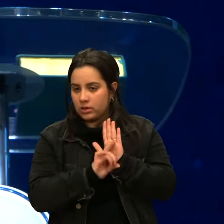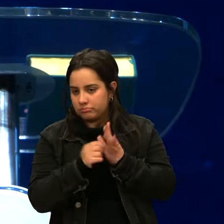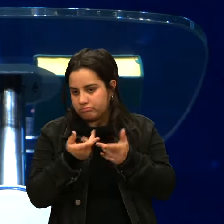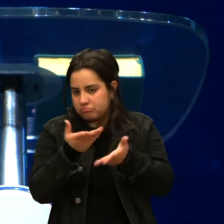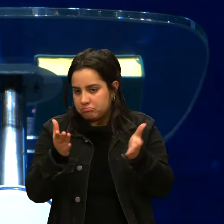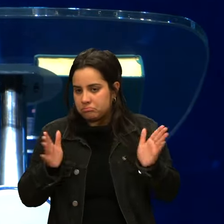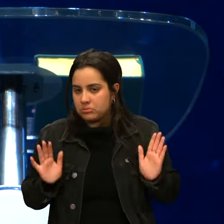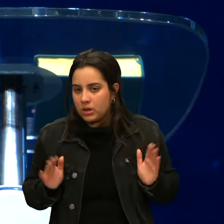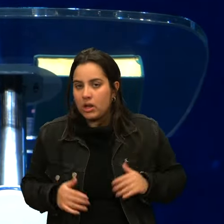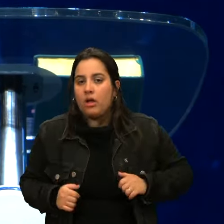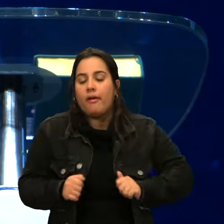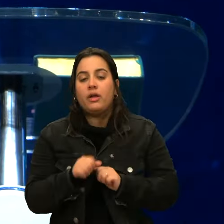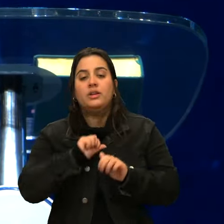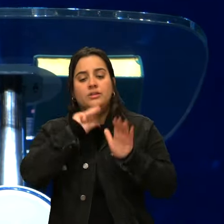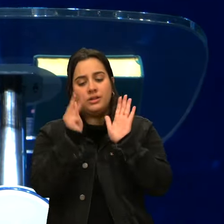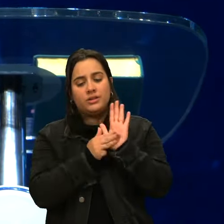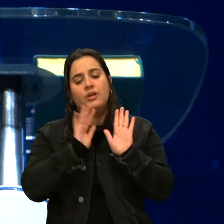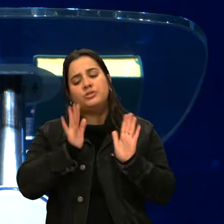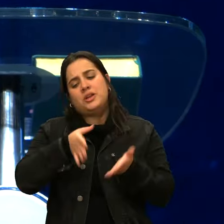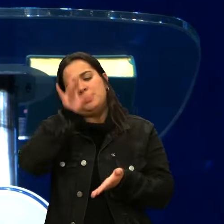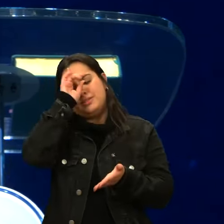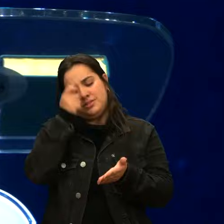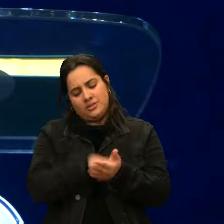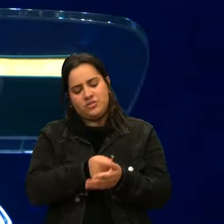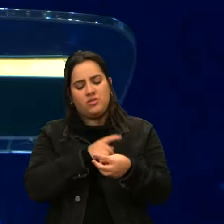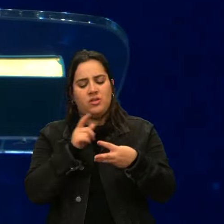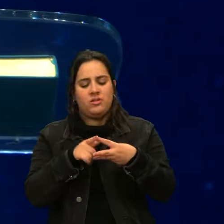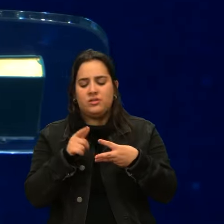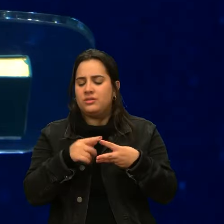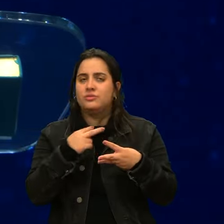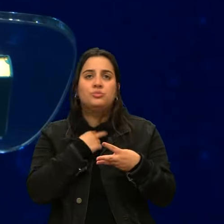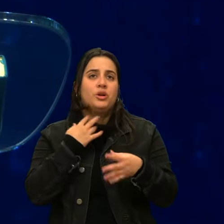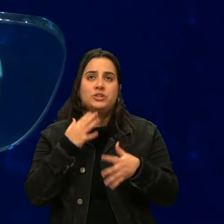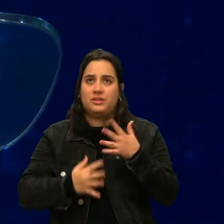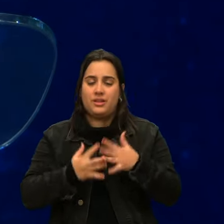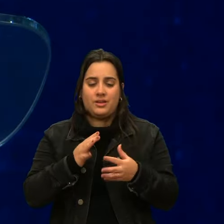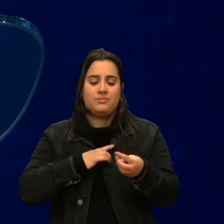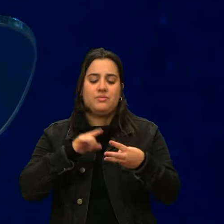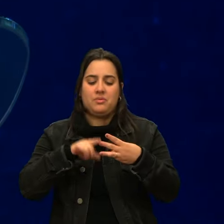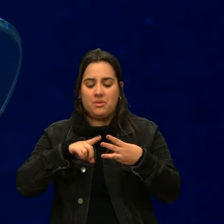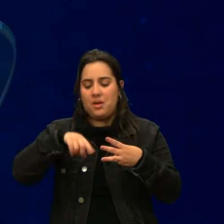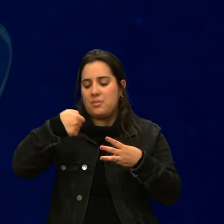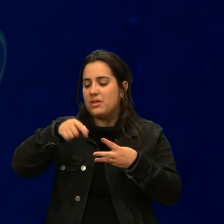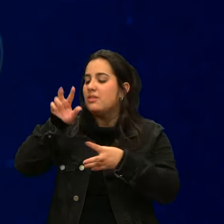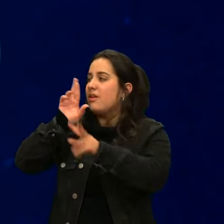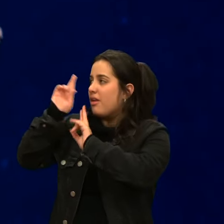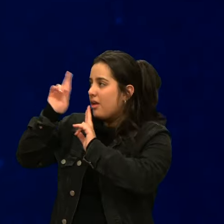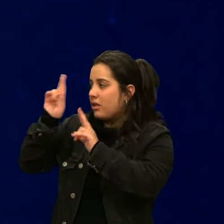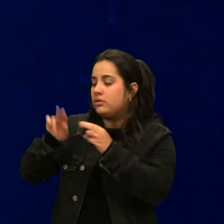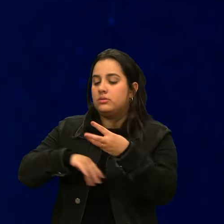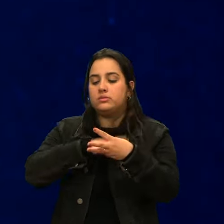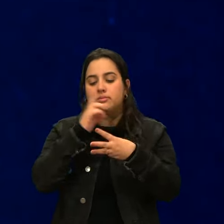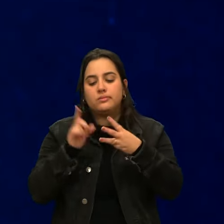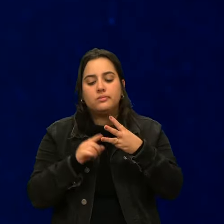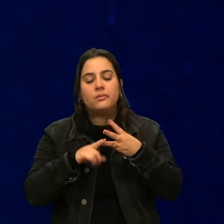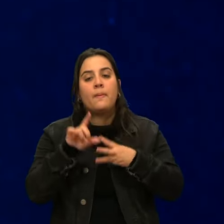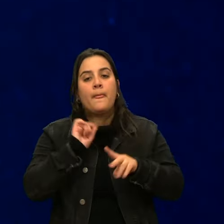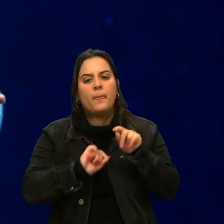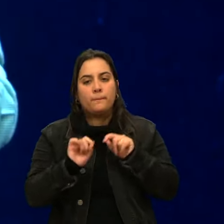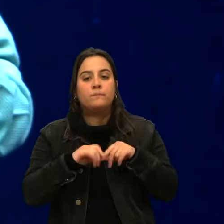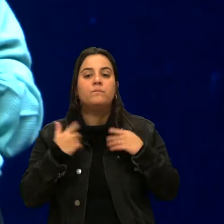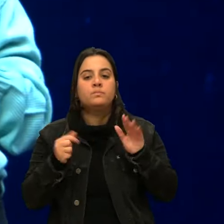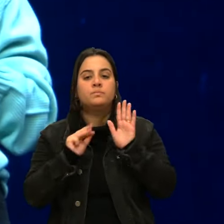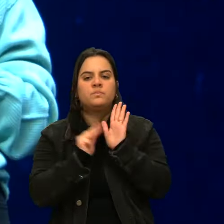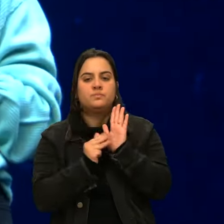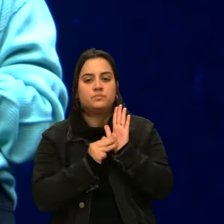que já tinha escolhido ter intimidade com o Senhor, decide que ele vai entregar tudo. Então ele vai até a janela do quarto